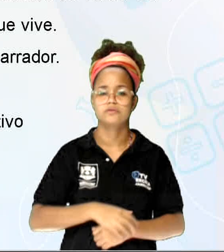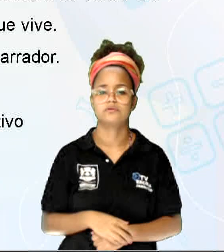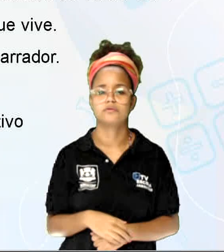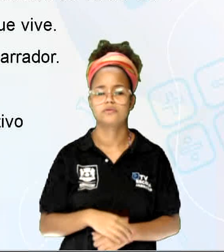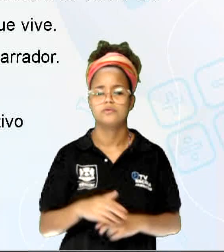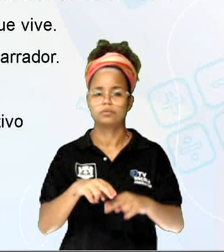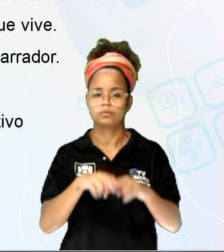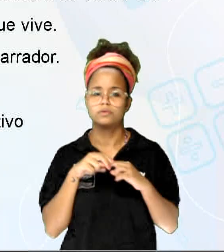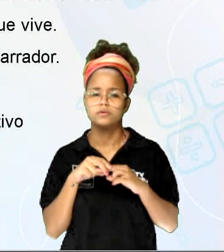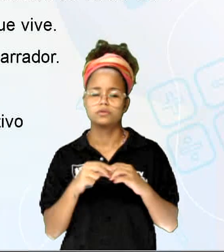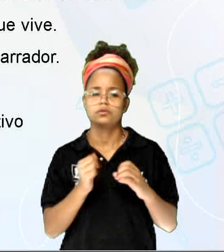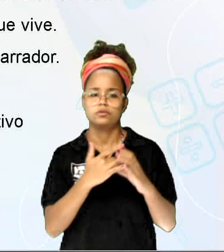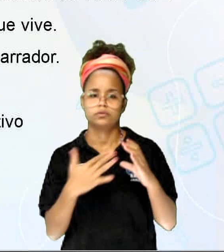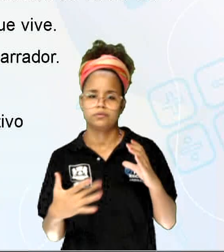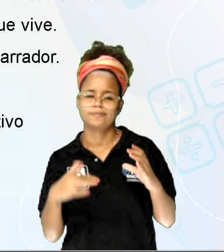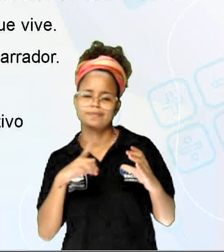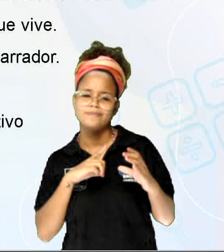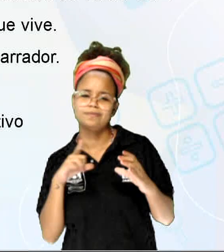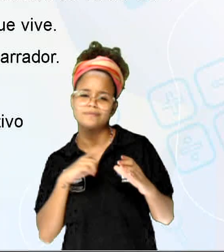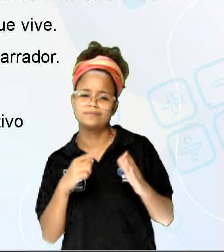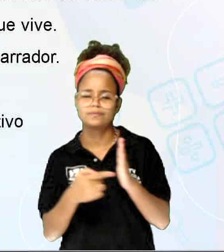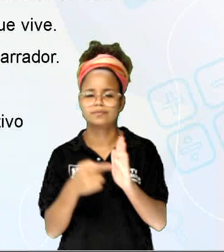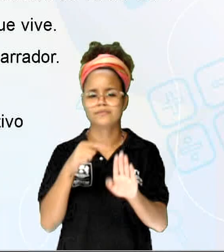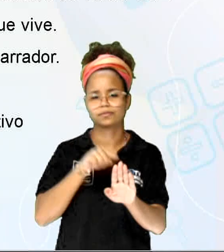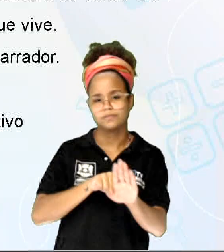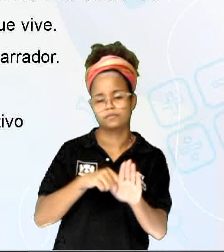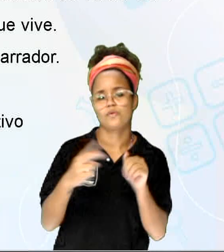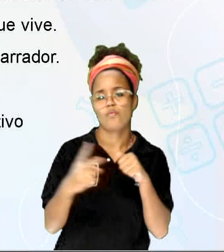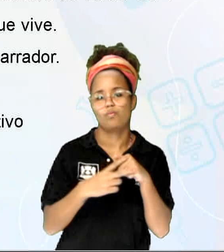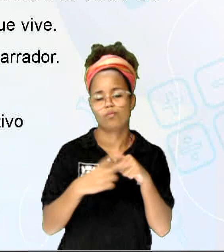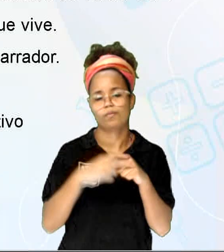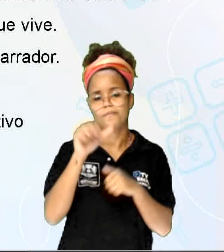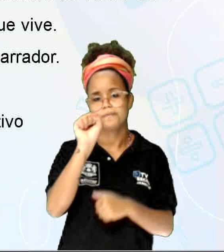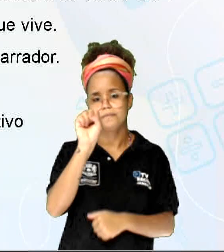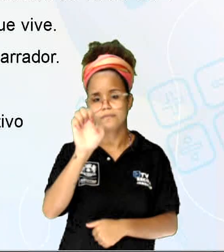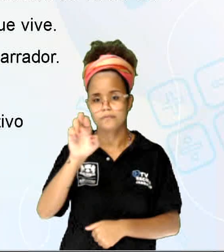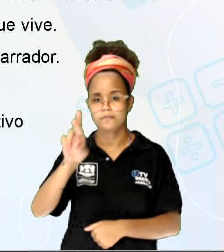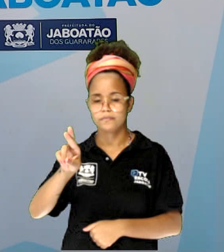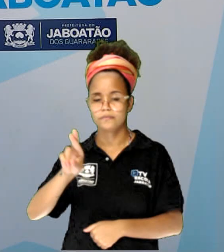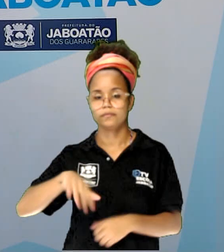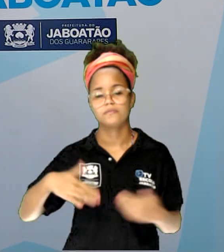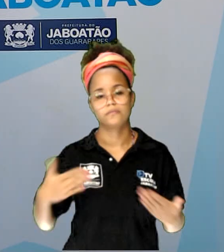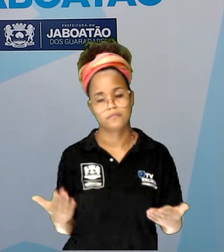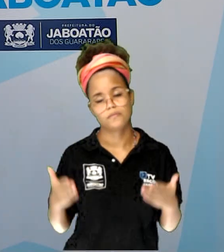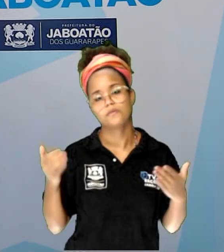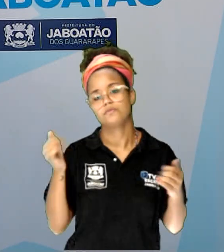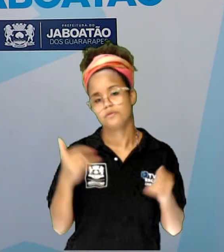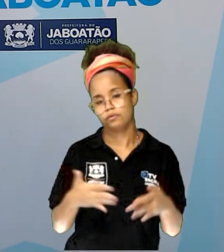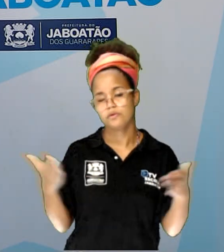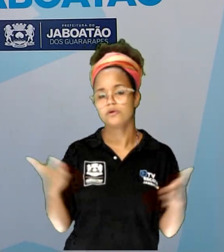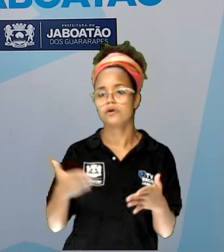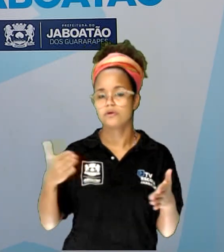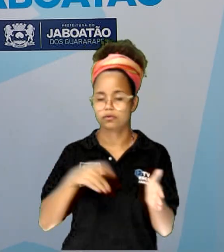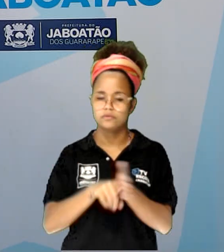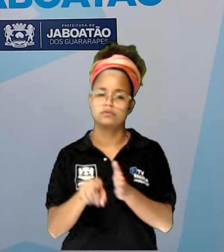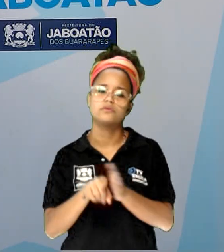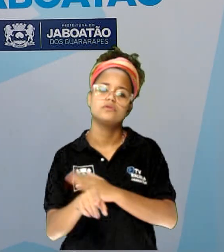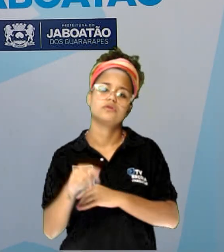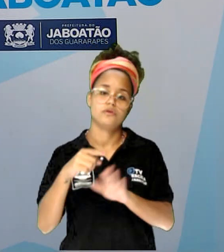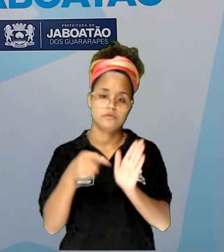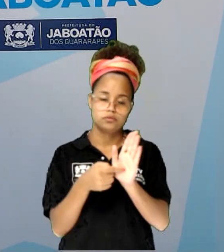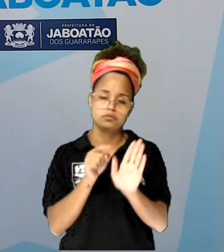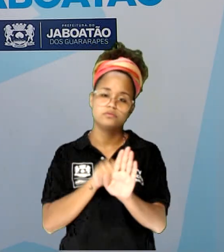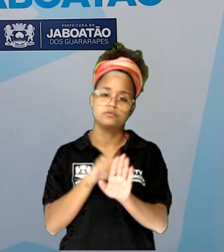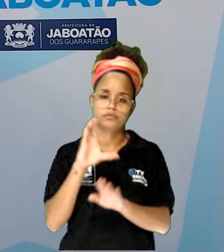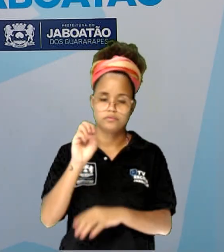pelo caráter conotativo do verbo ser. Bom, a gente falou agora sobre essa questão da conotação,